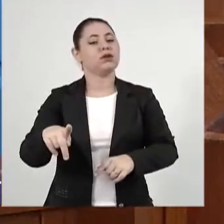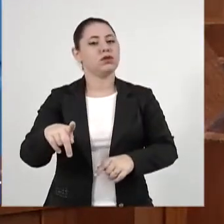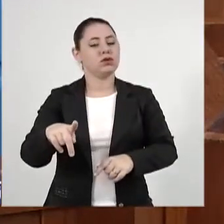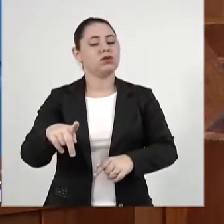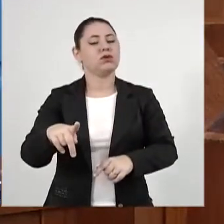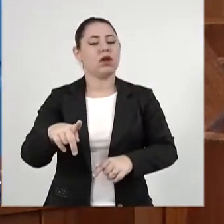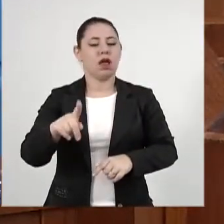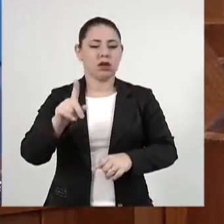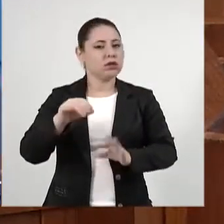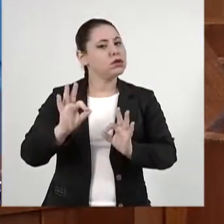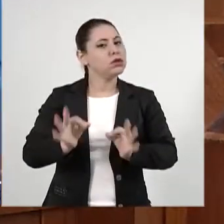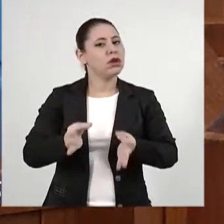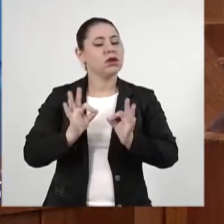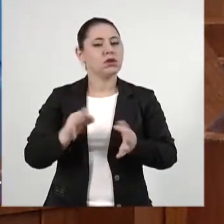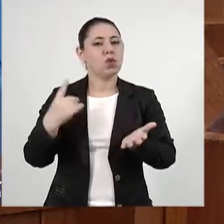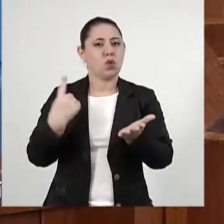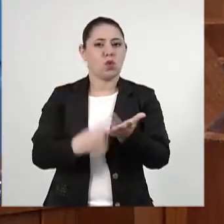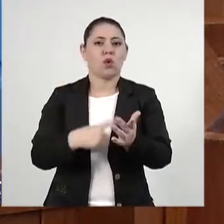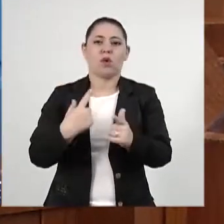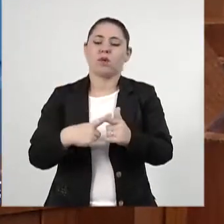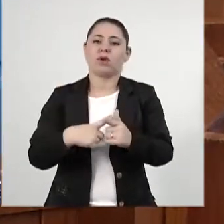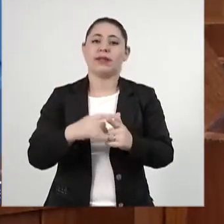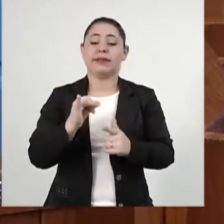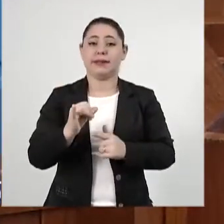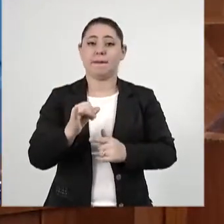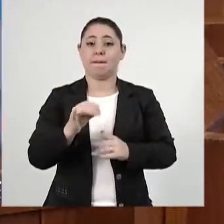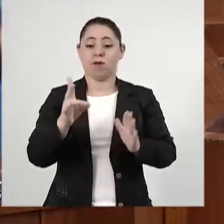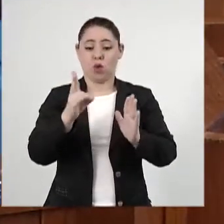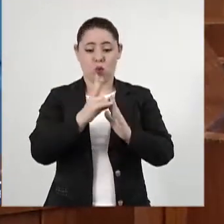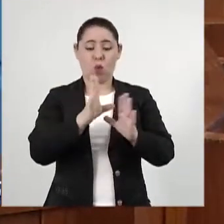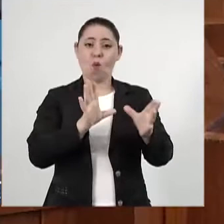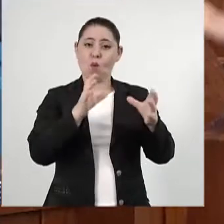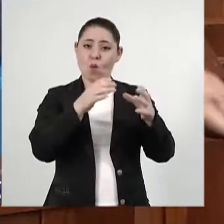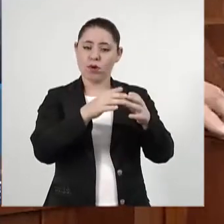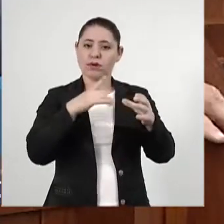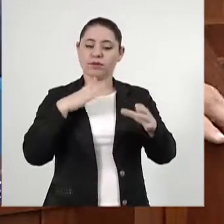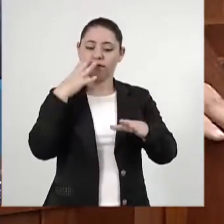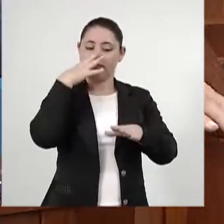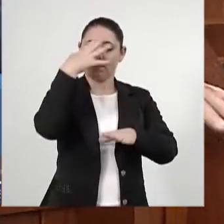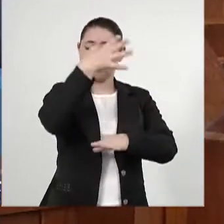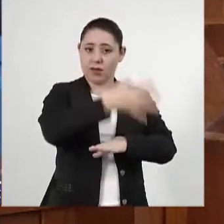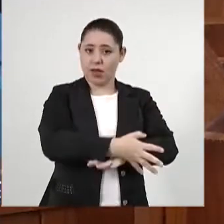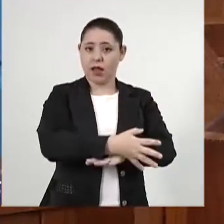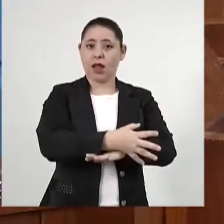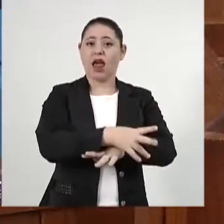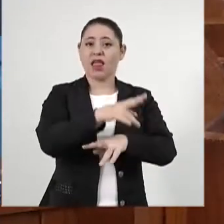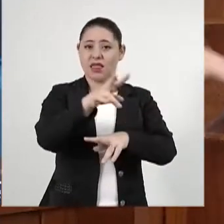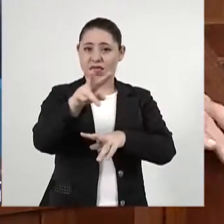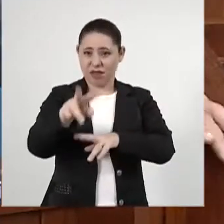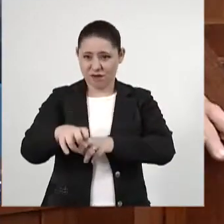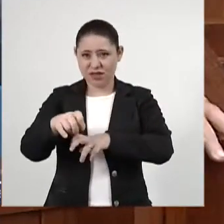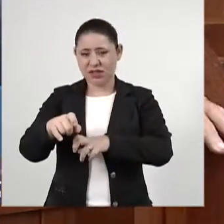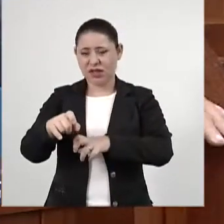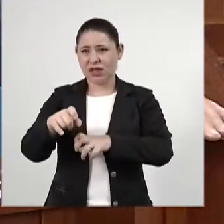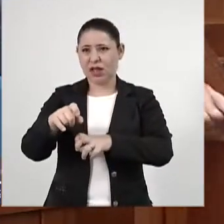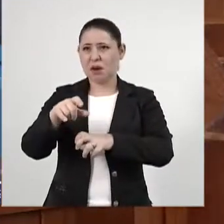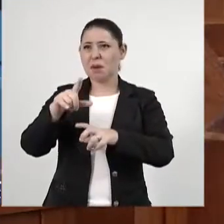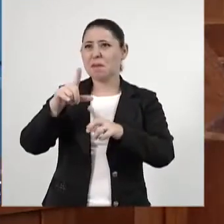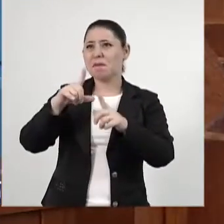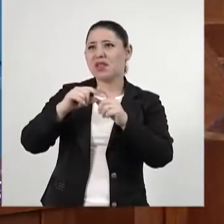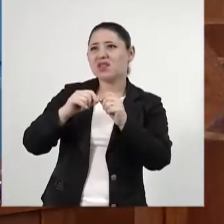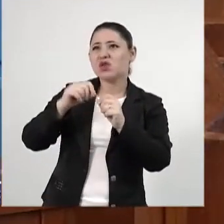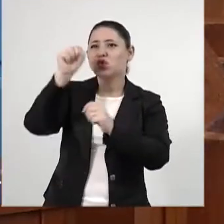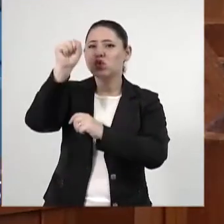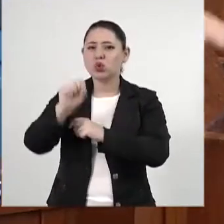plenamente. Porque se eles estão em terra invadida, igual tem lá na fazenda Brasília do Sul, que o